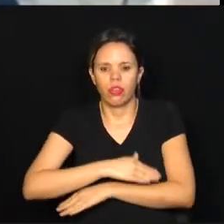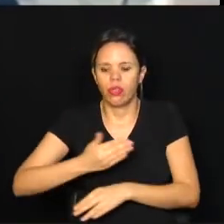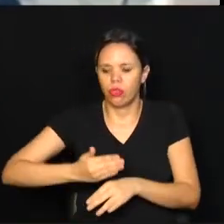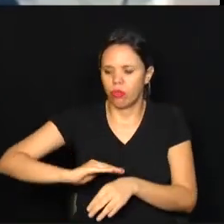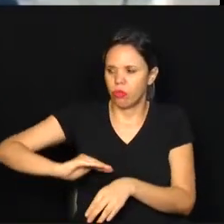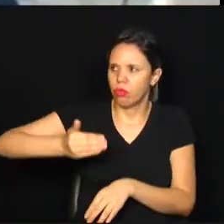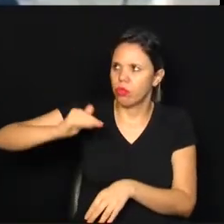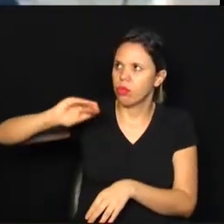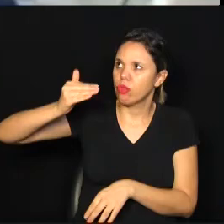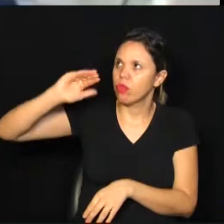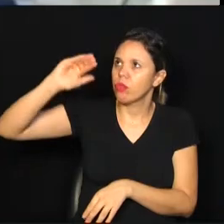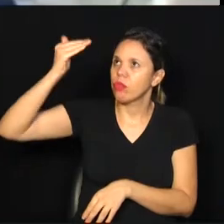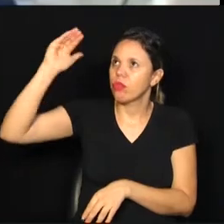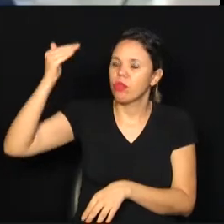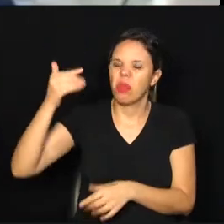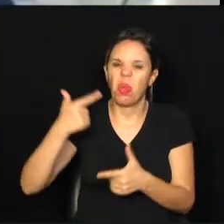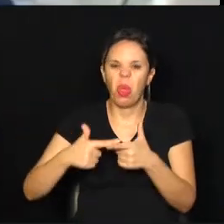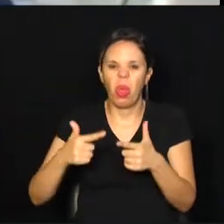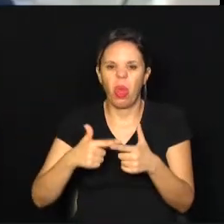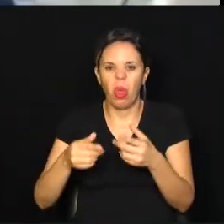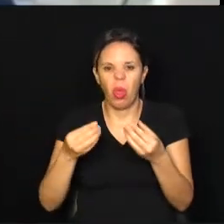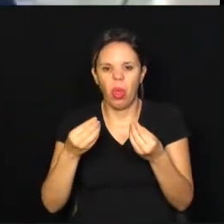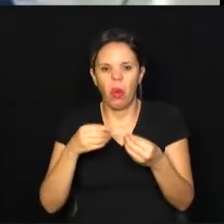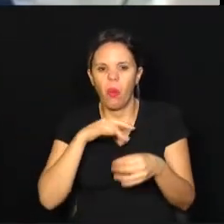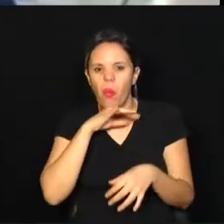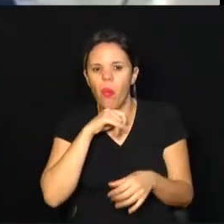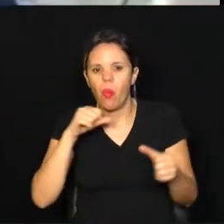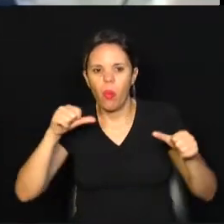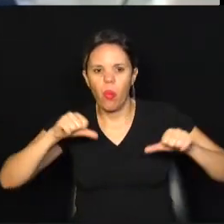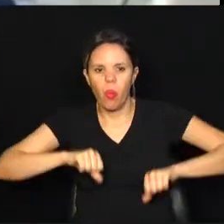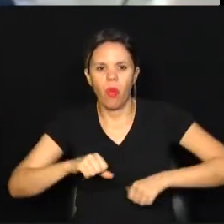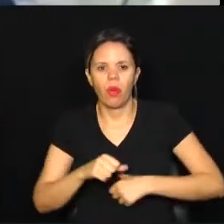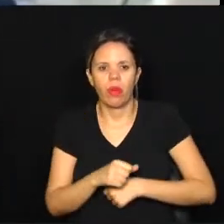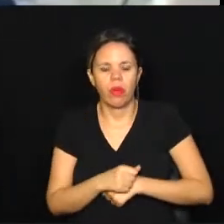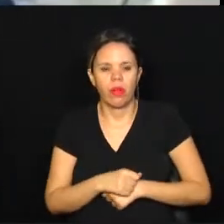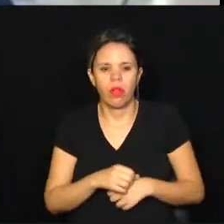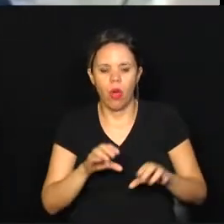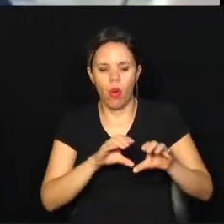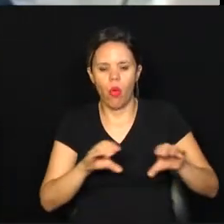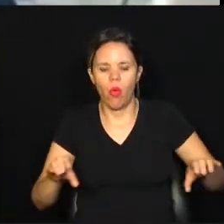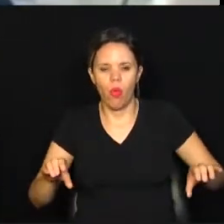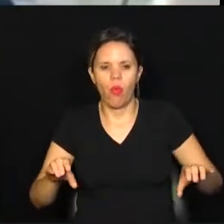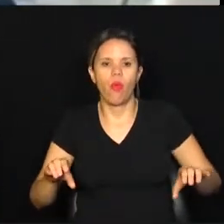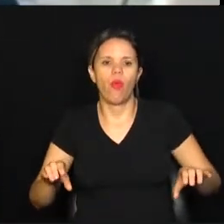escadas extremamente precárias, sistema de drenagem